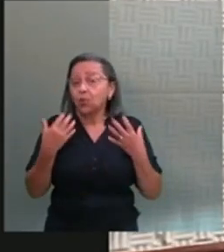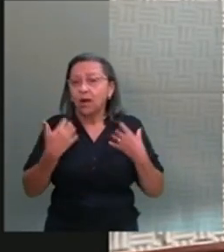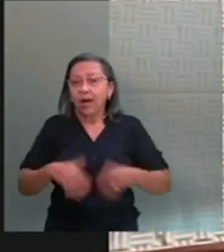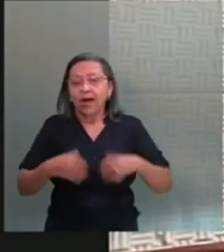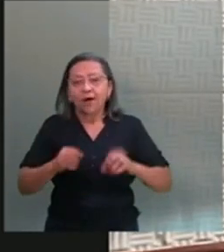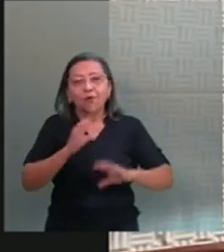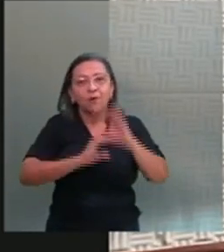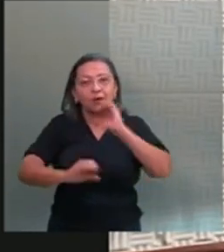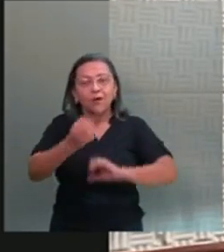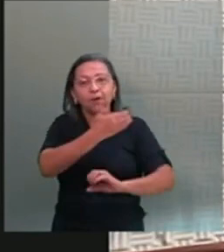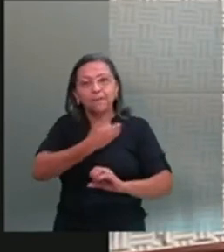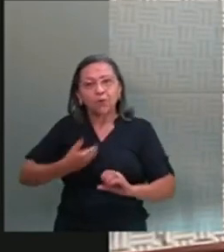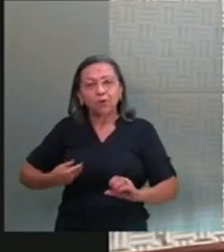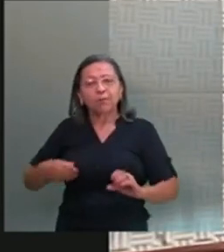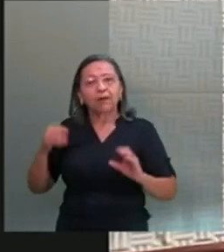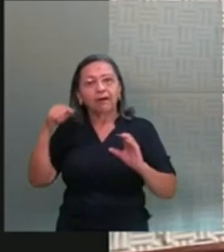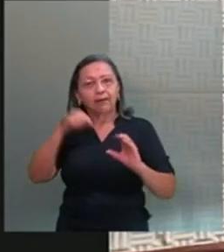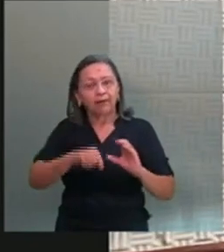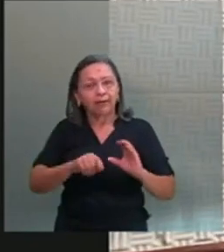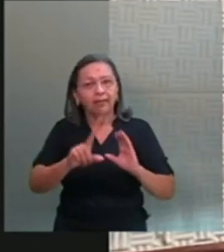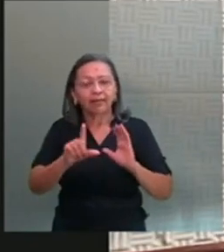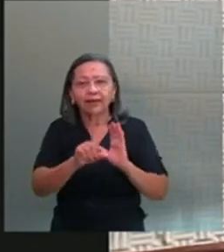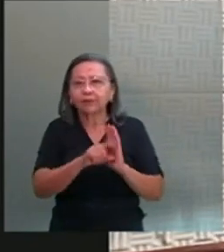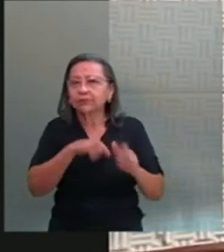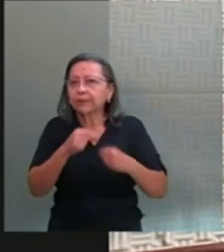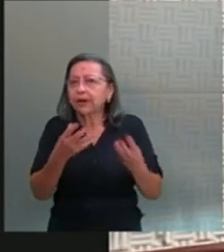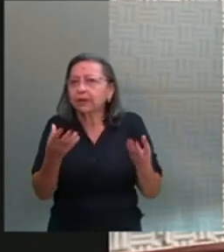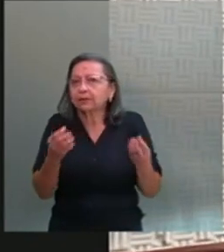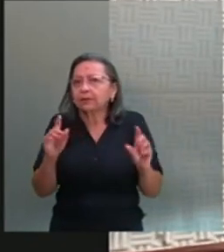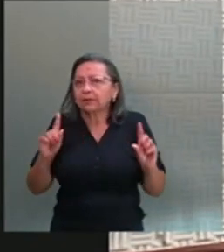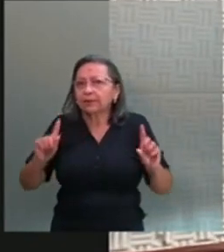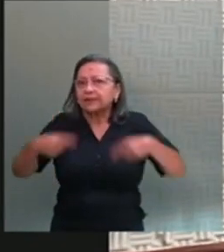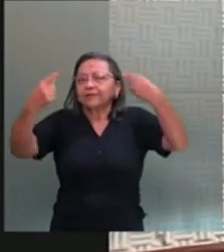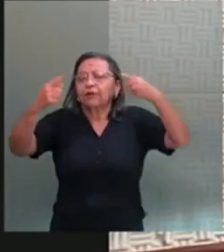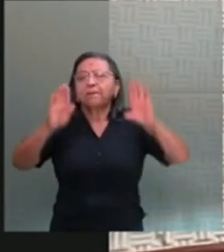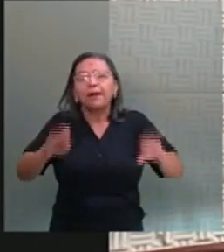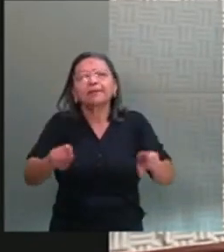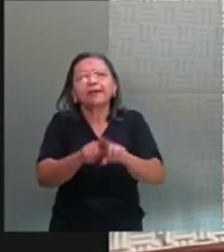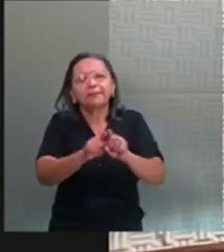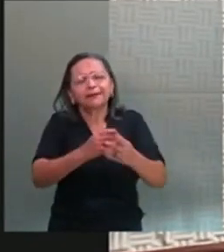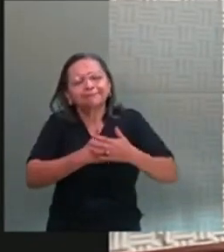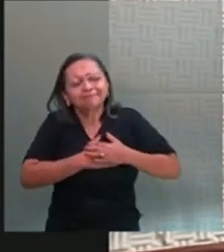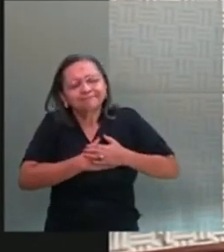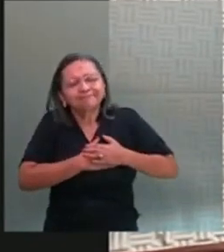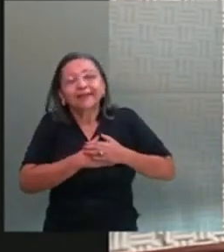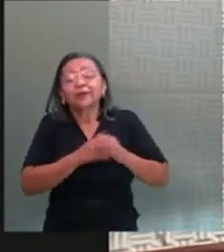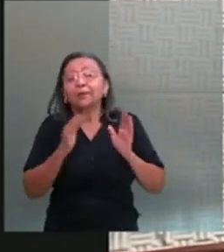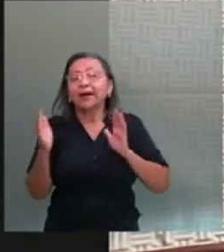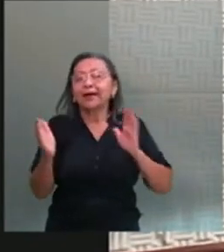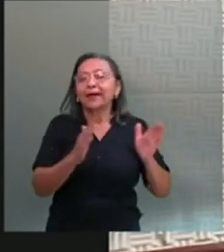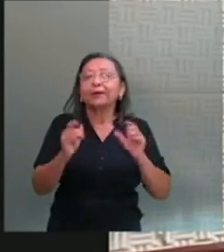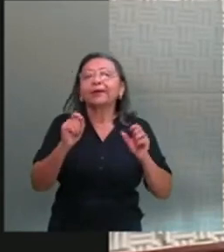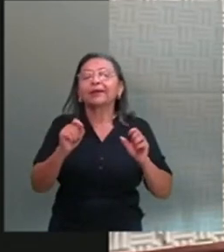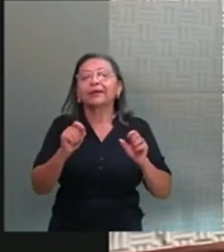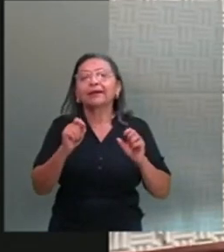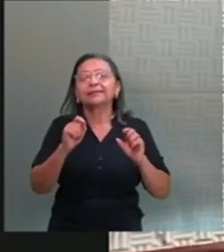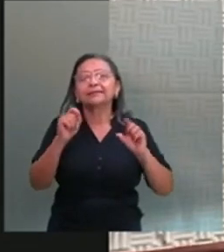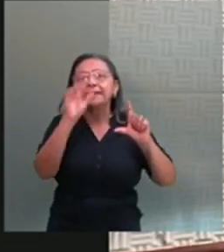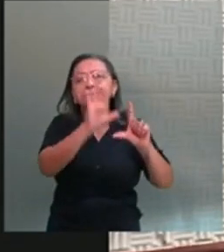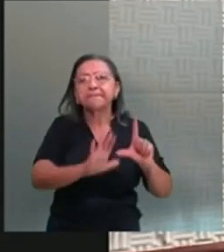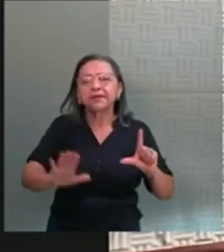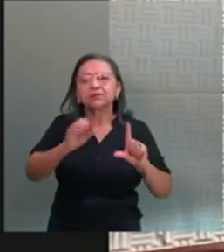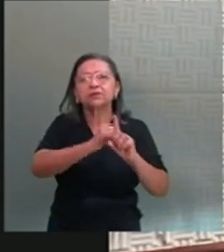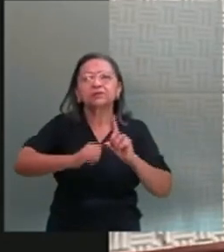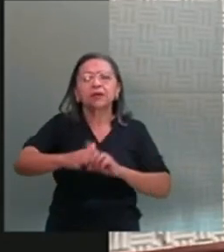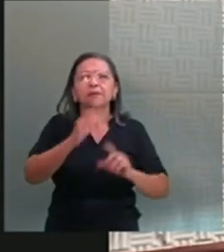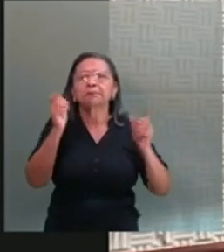legislativa é um trabalho ao mesmo tempo desafiador e apaixonante, numa época em que as mídias sociais permitem